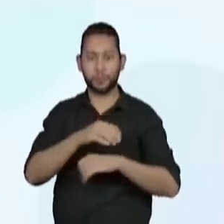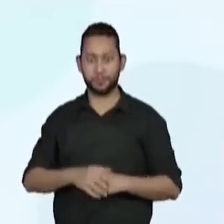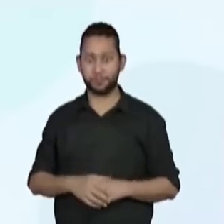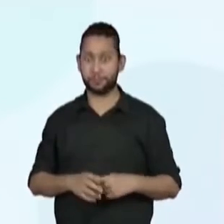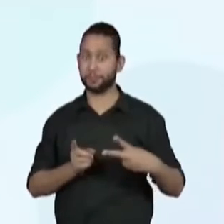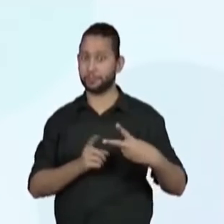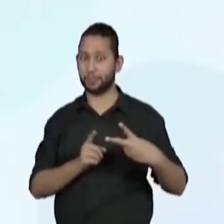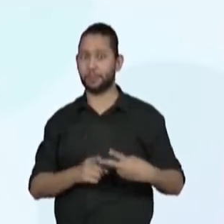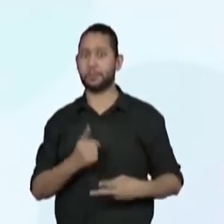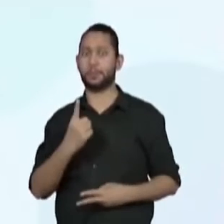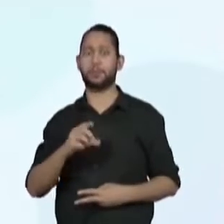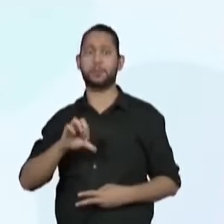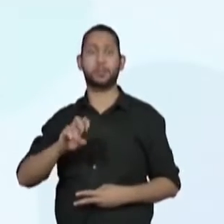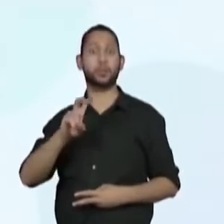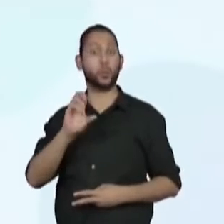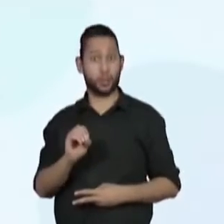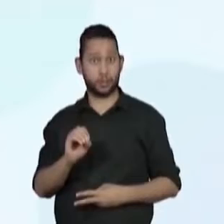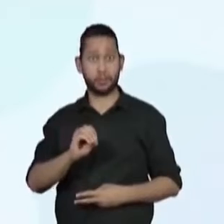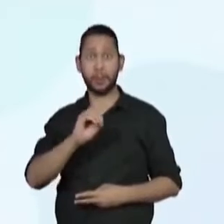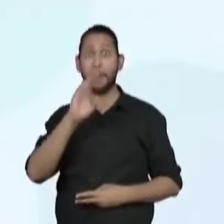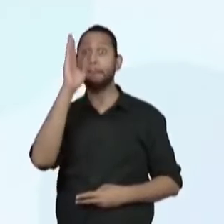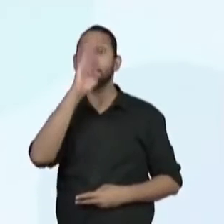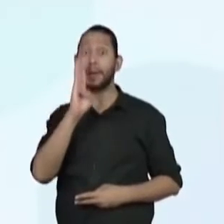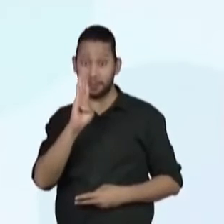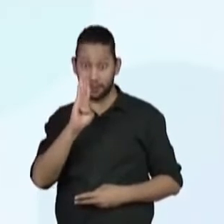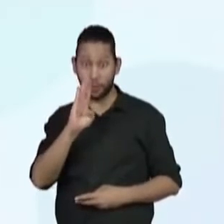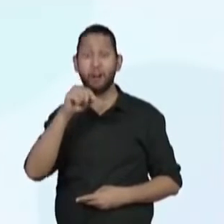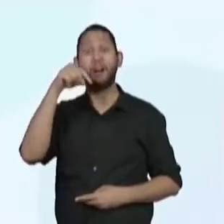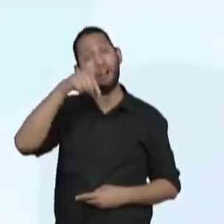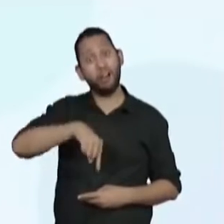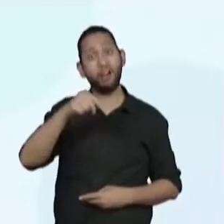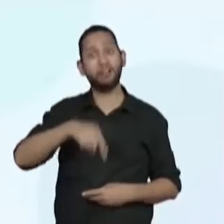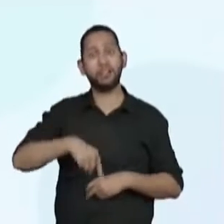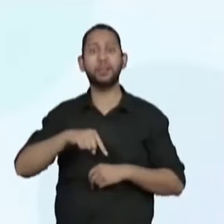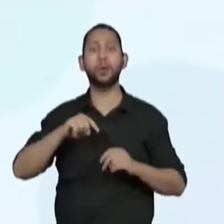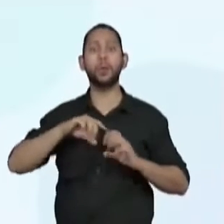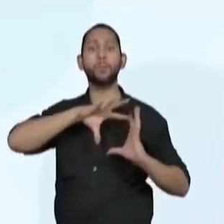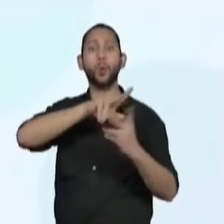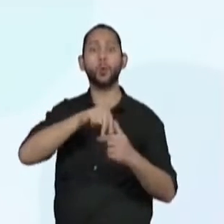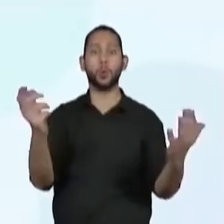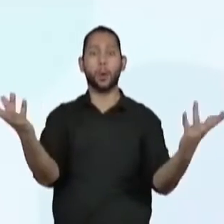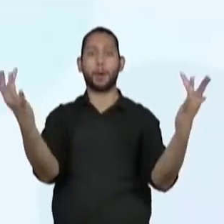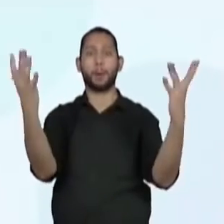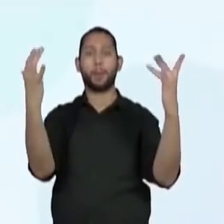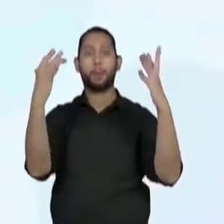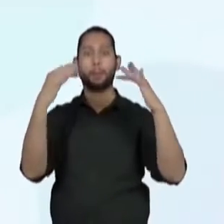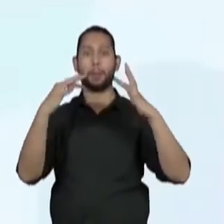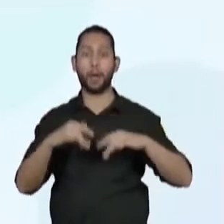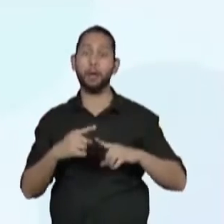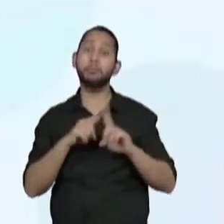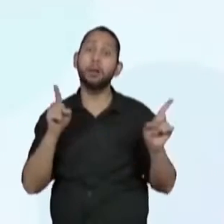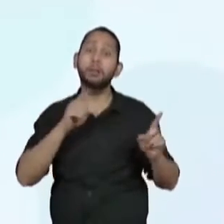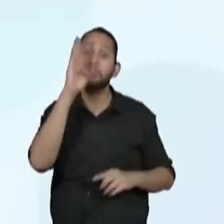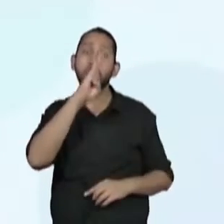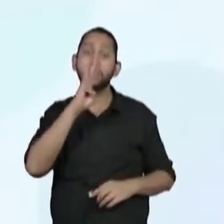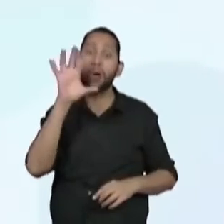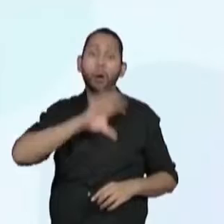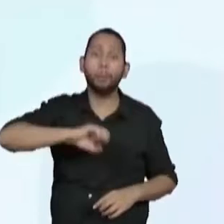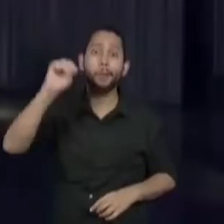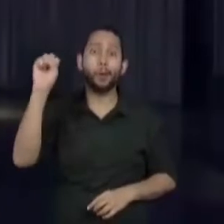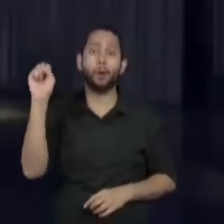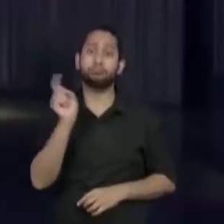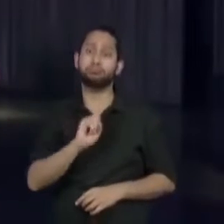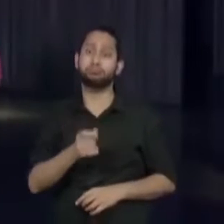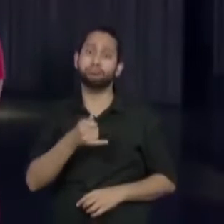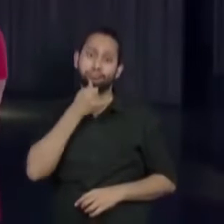em 1950, o Brasil sediou a Copa do Mundo e infelizmente não conseguiu o título. Ah, então para.